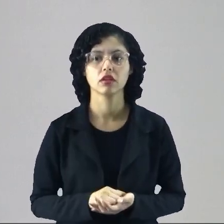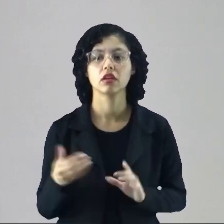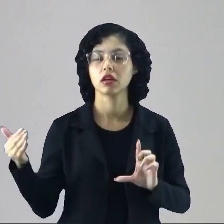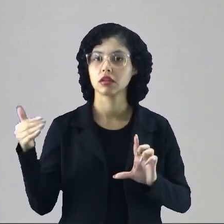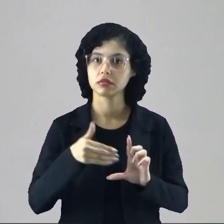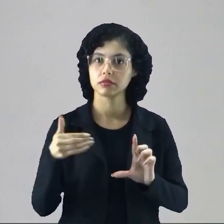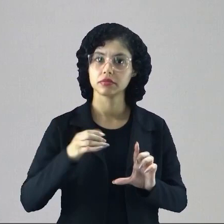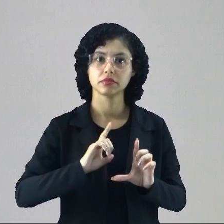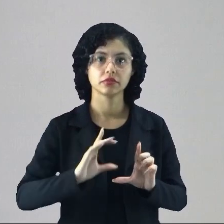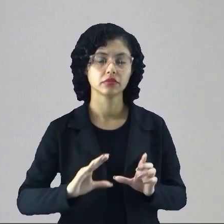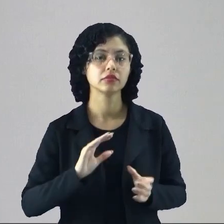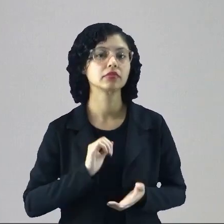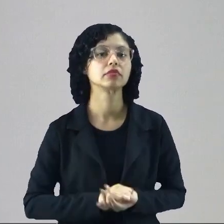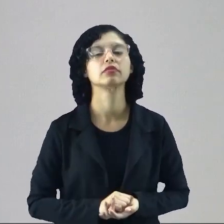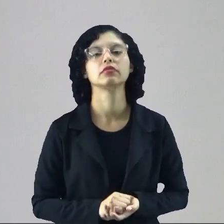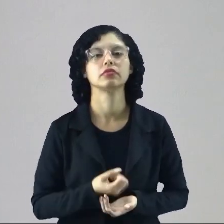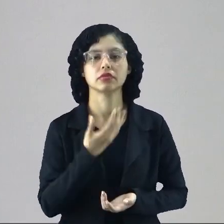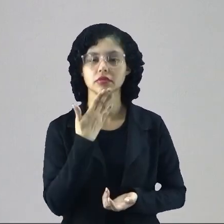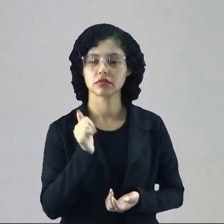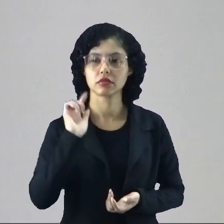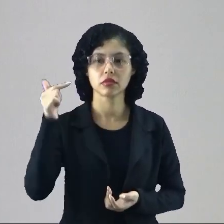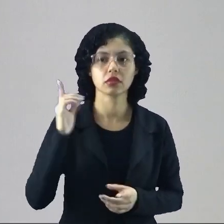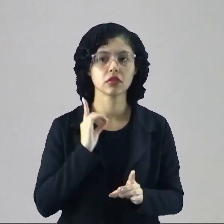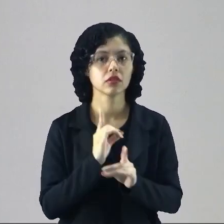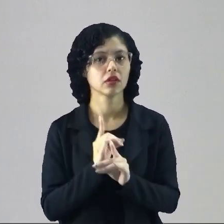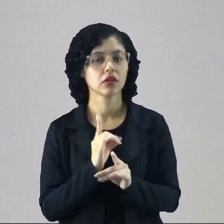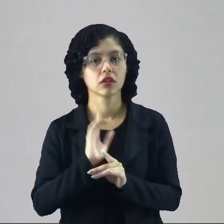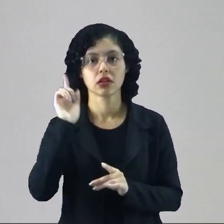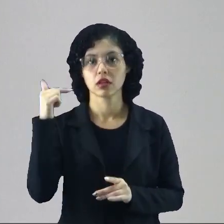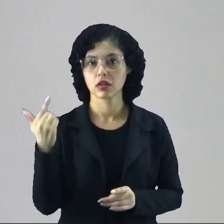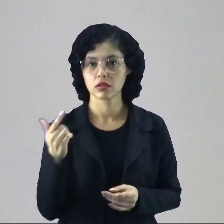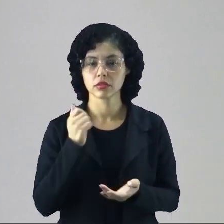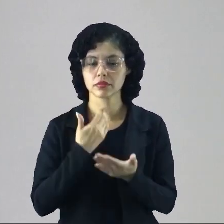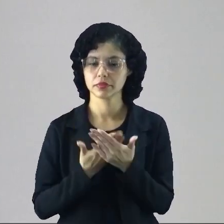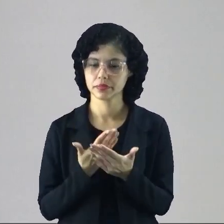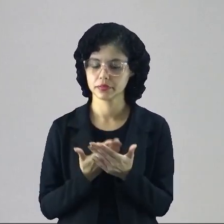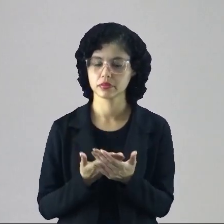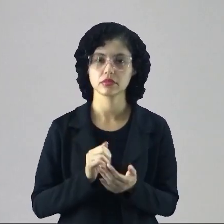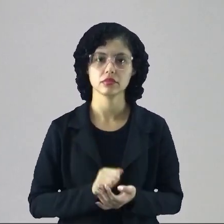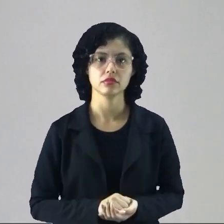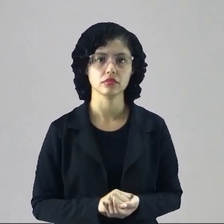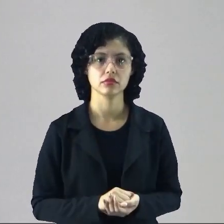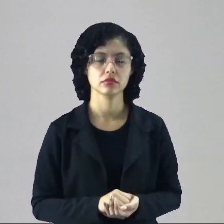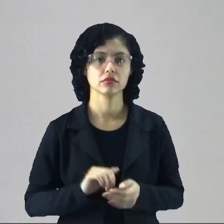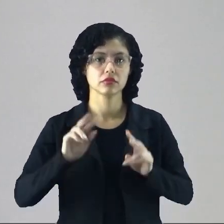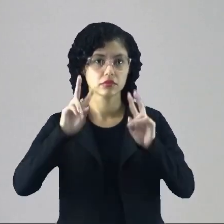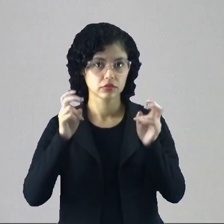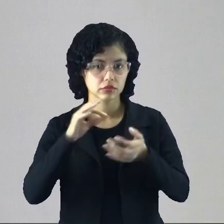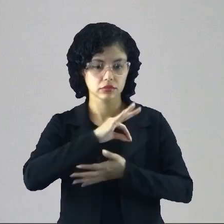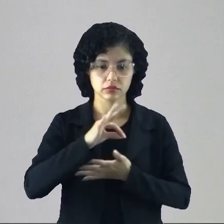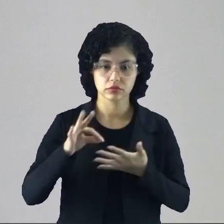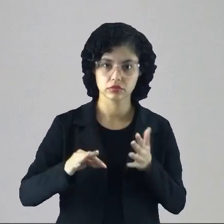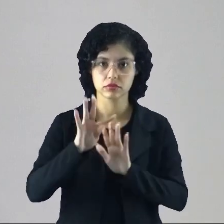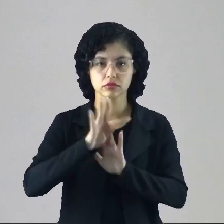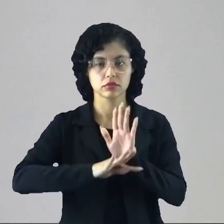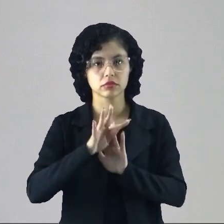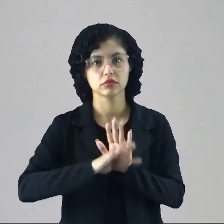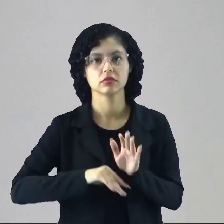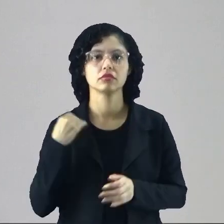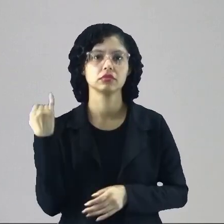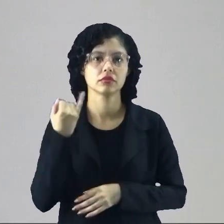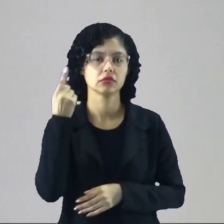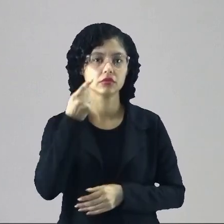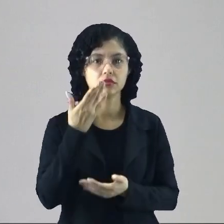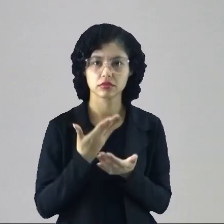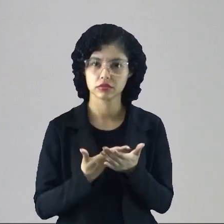de acessar a plataforma eduk tá bom lá você vai encontrar essa e outras aulas tá bom sobre tipologia textual e